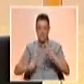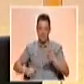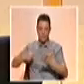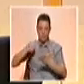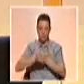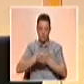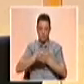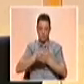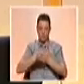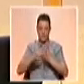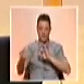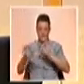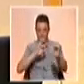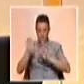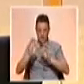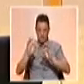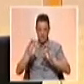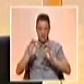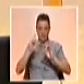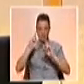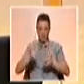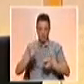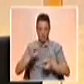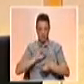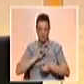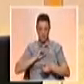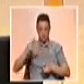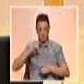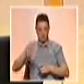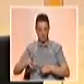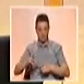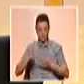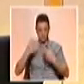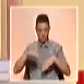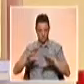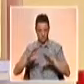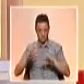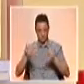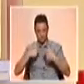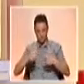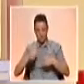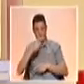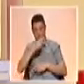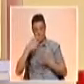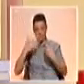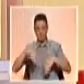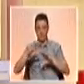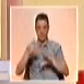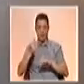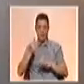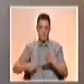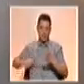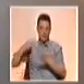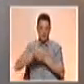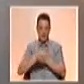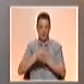com o tratamento de água no nosso país. Portanto, ou seja, a água... Consome menos, mas estraga muito? Não é estraga, é mais caro. Porque